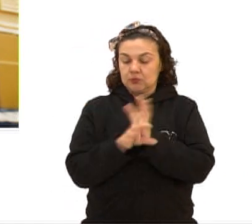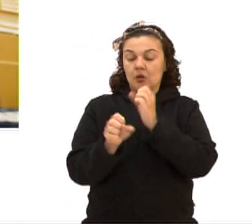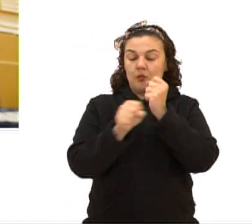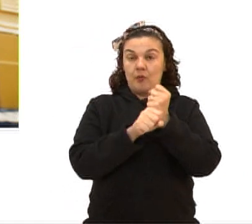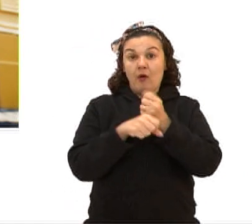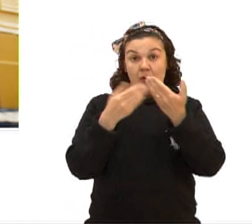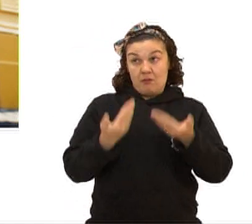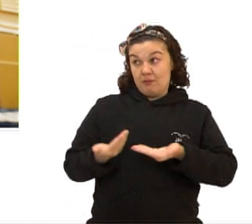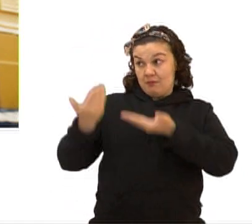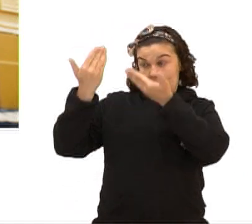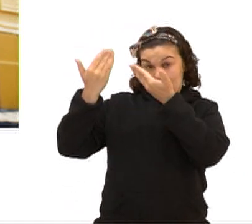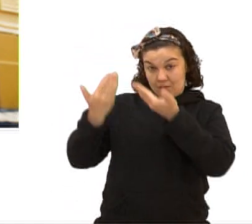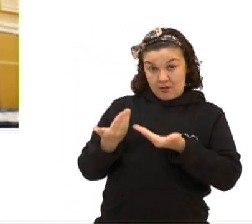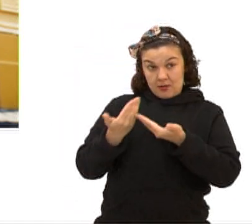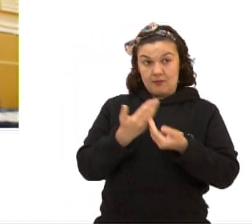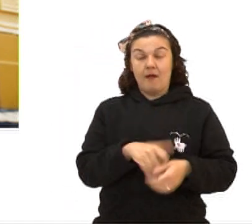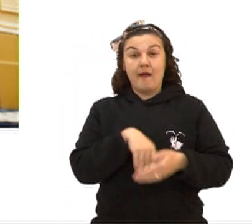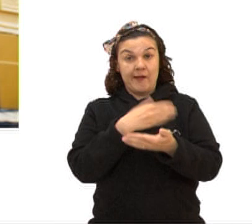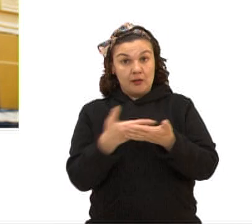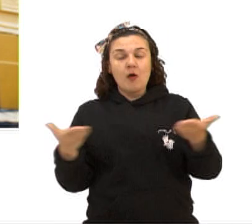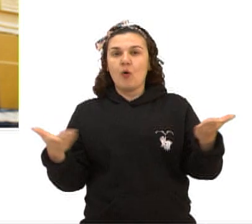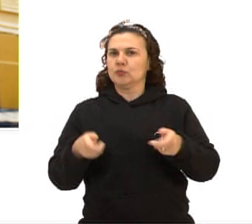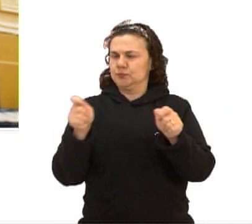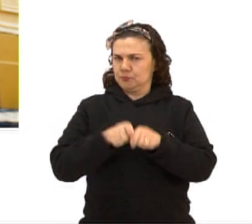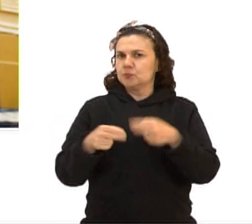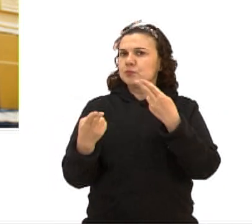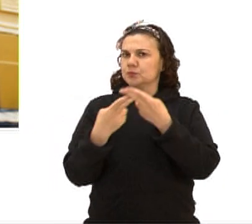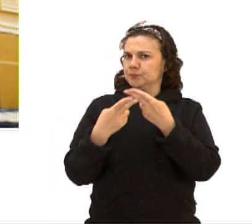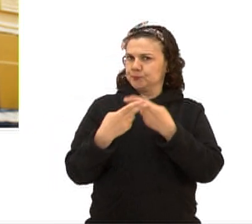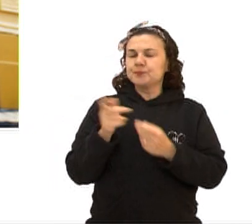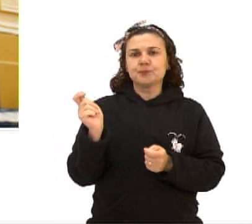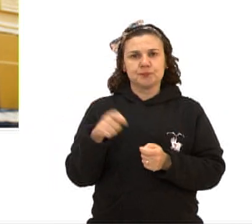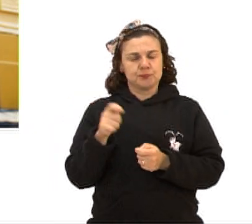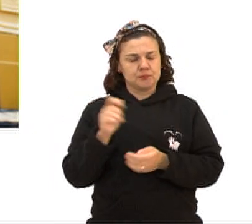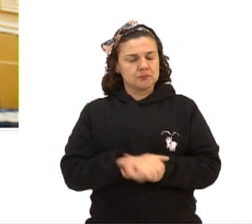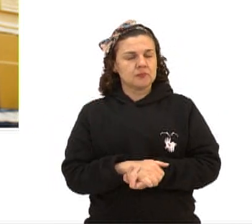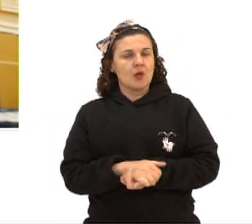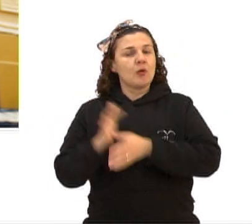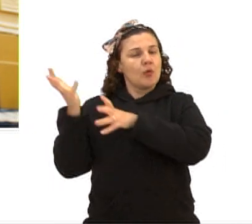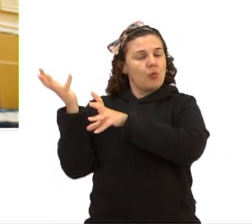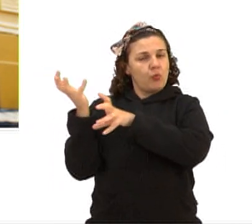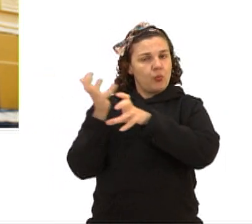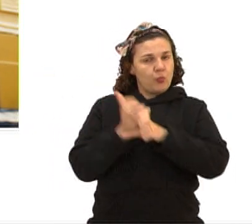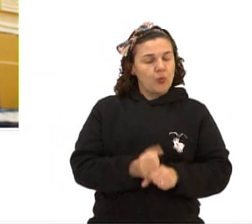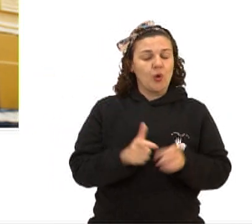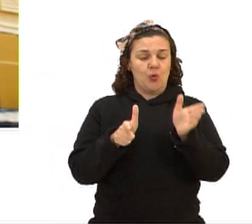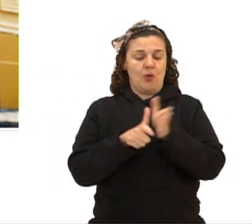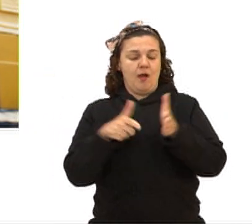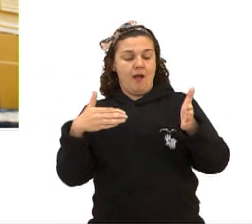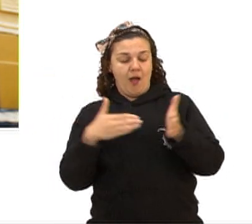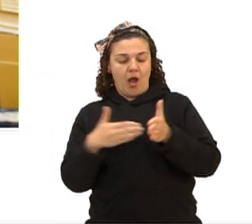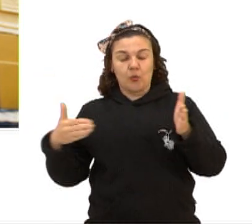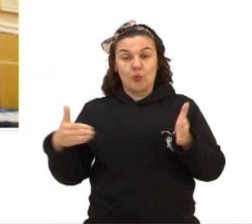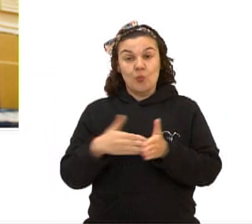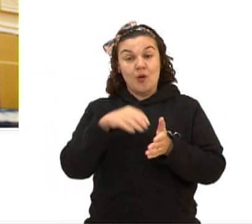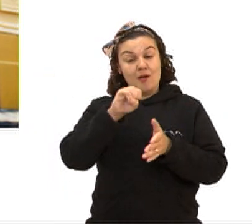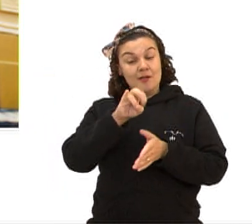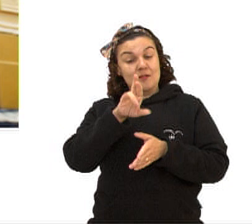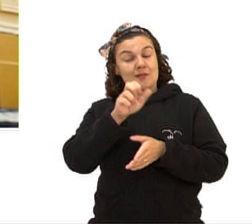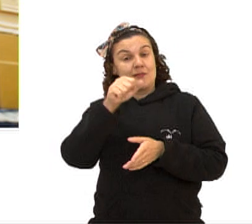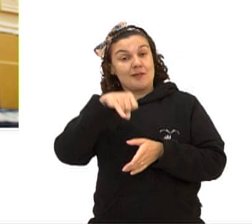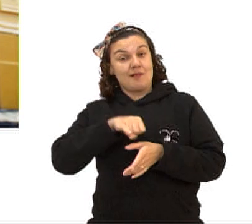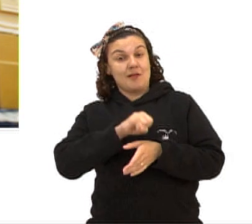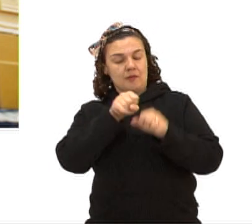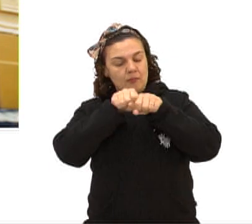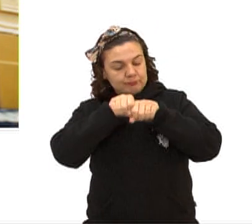está aqui, esse reservatório ainda está em funcionamento. Ele é abastecido pelas águas da represa do Iraí. Chegando aqui, ele é distribuído